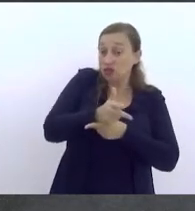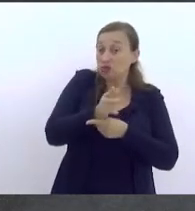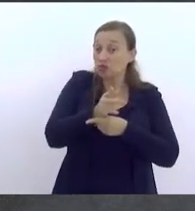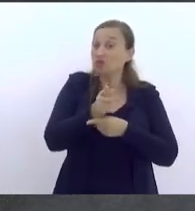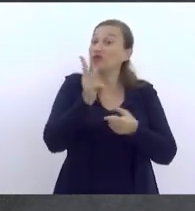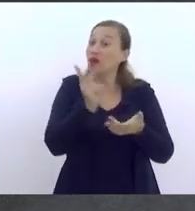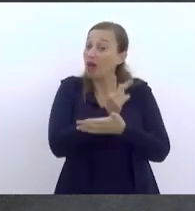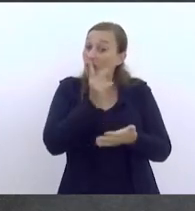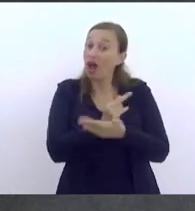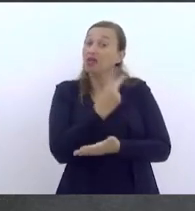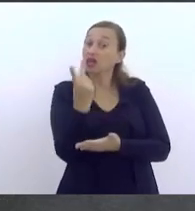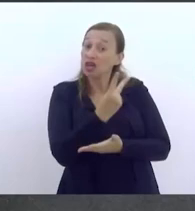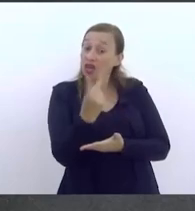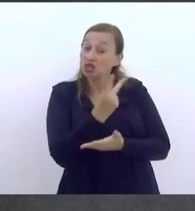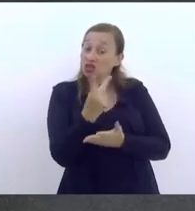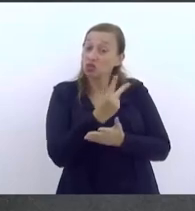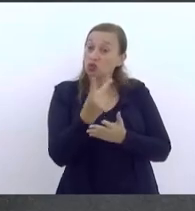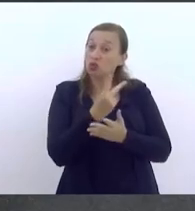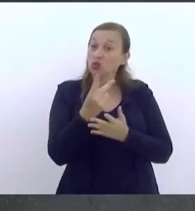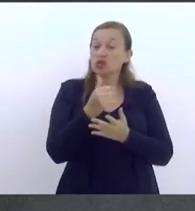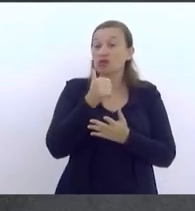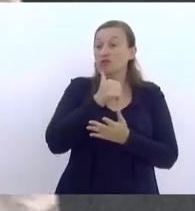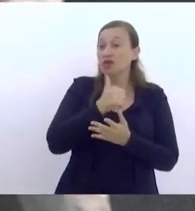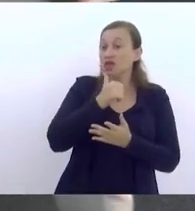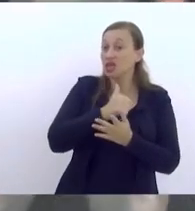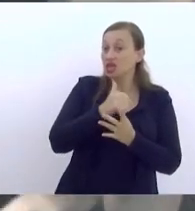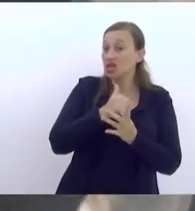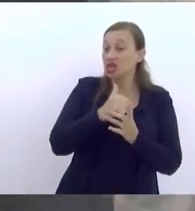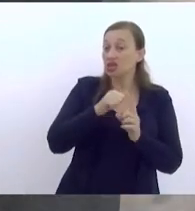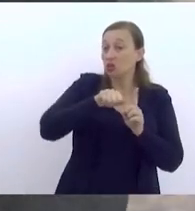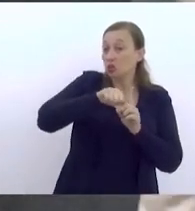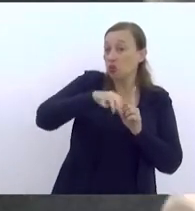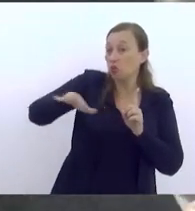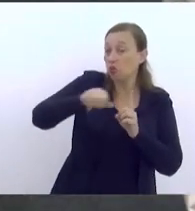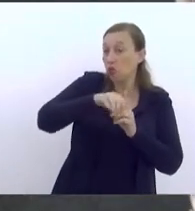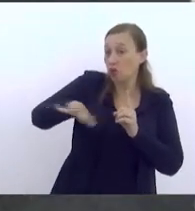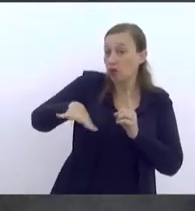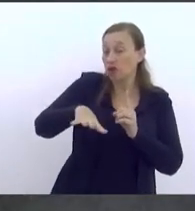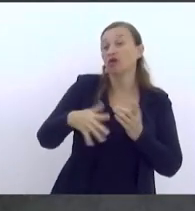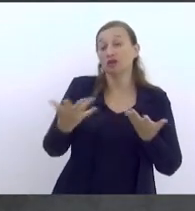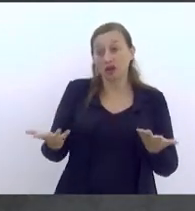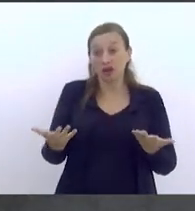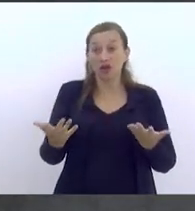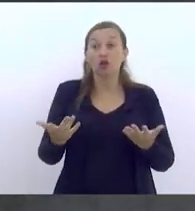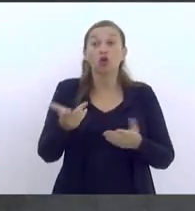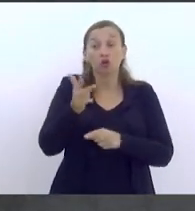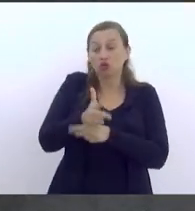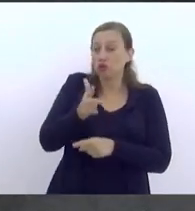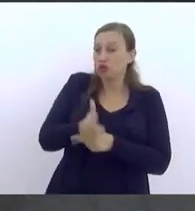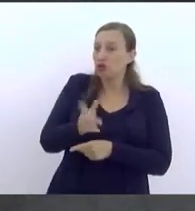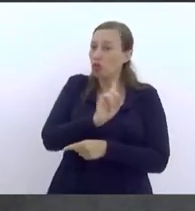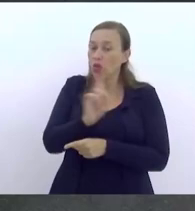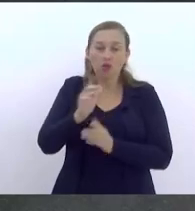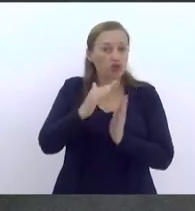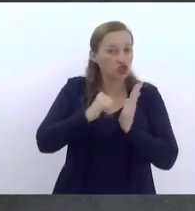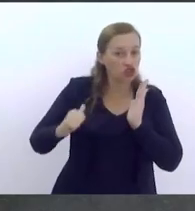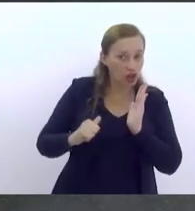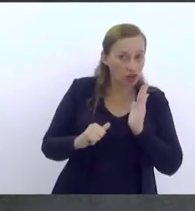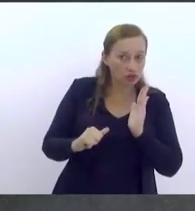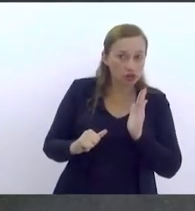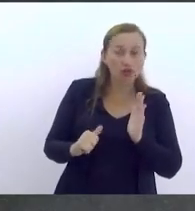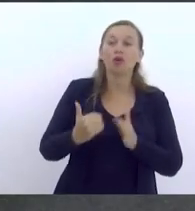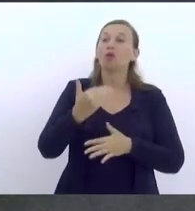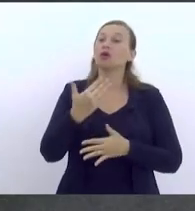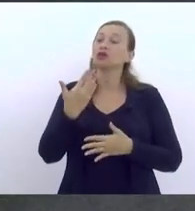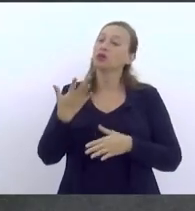que as duas blogueiras vêm se promovendo até a presente data, porque até o momento os vídeos não foram retirados ainda. Então